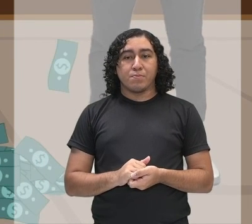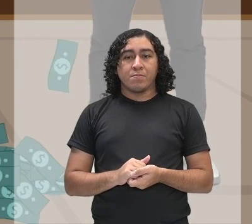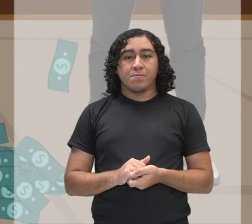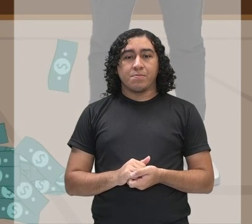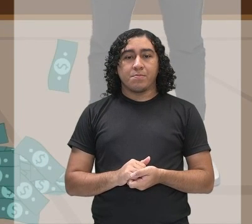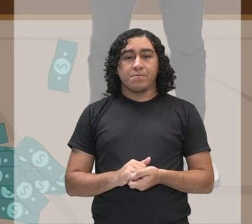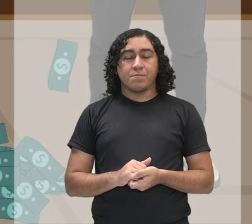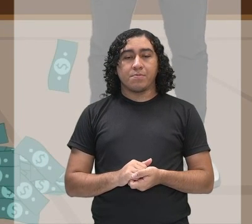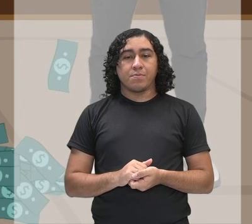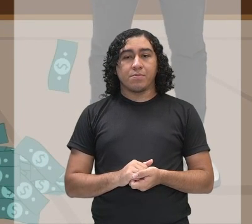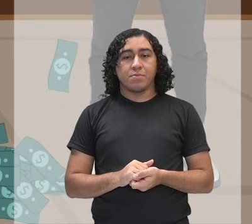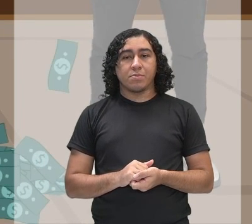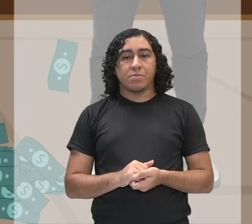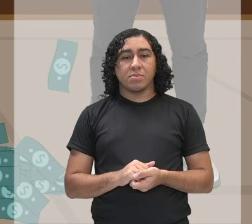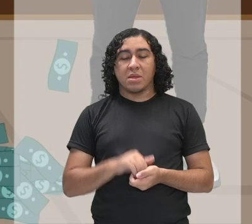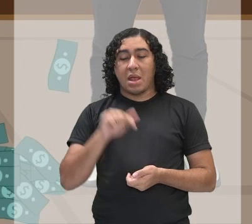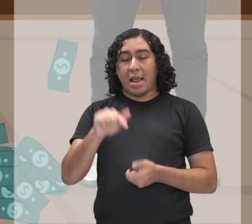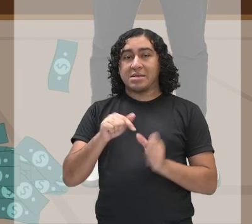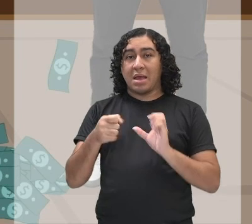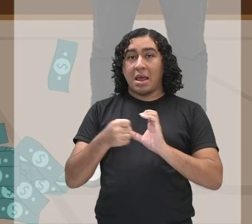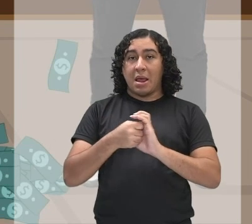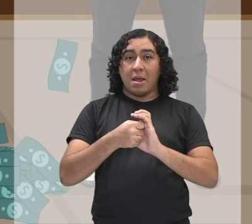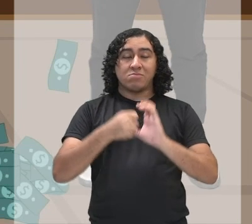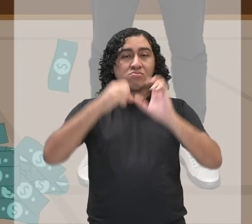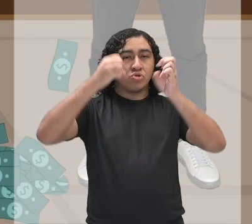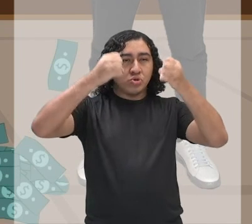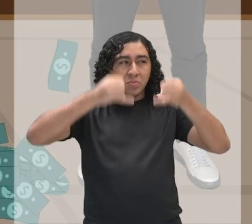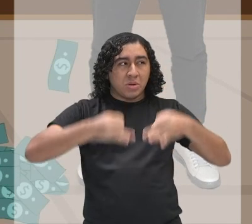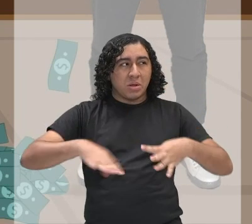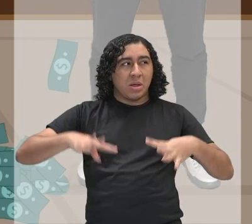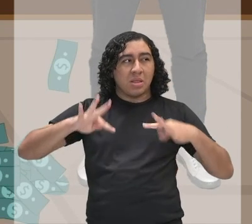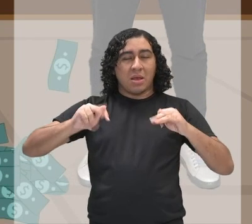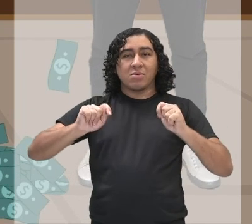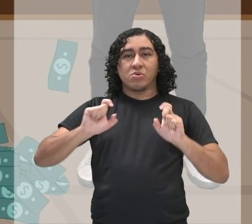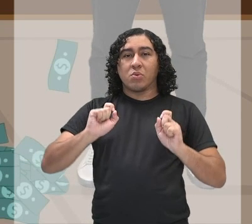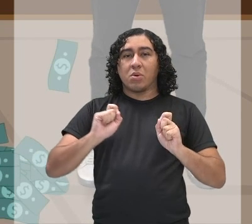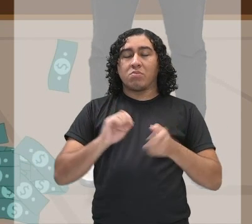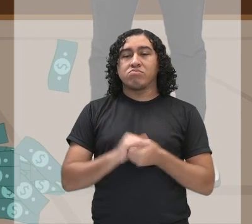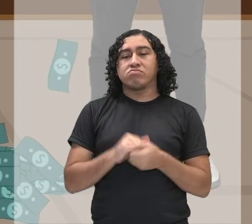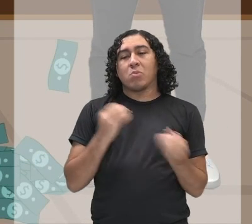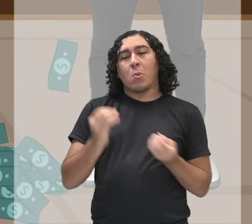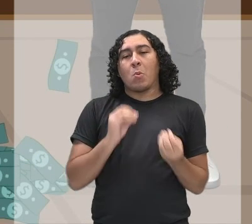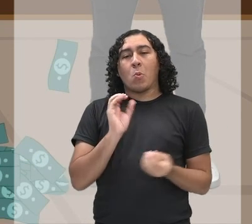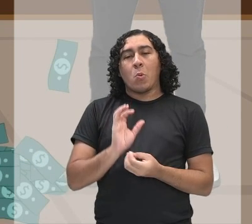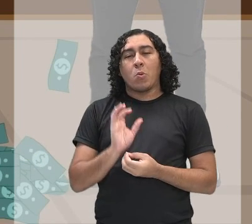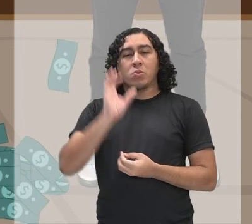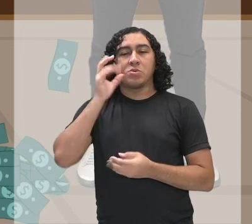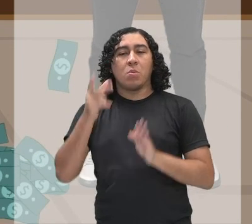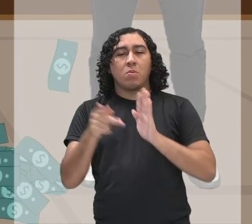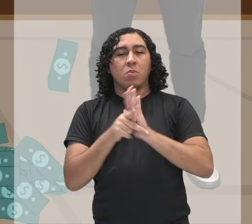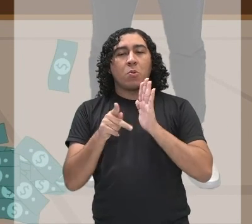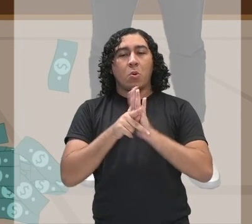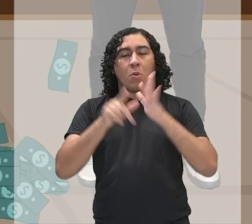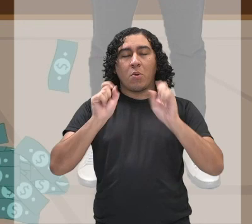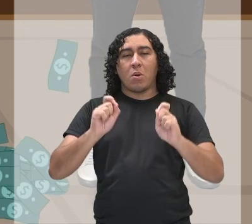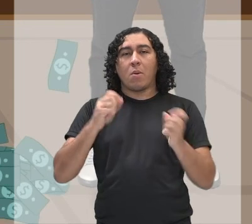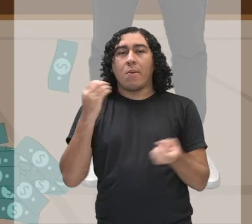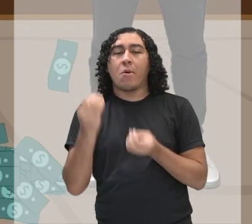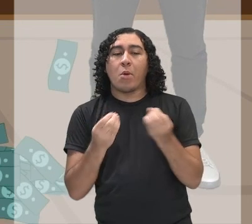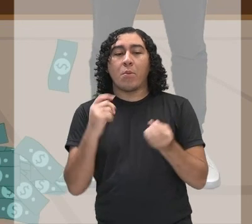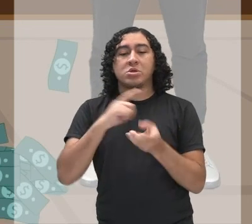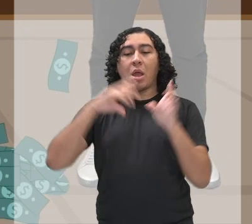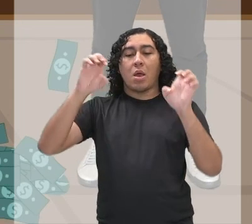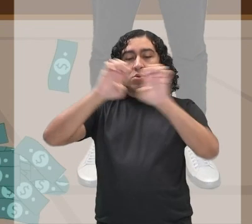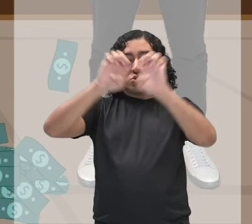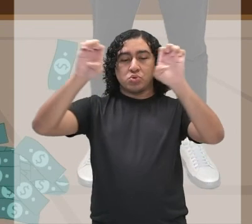esses pontos que nós trouxemos na nossa aula deixa claro como que se deu aí, como que se processou, como que se foi